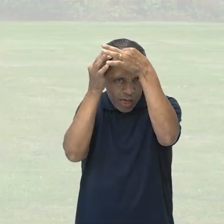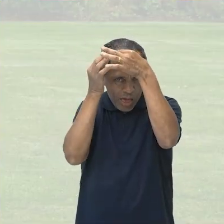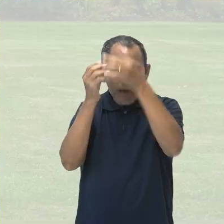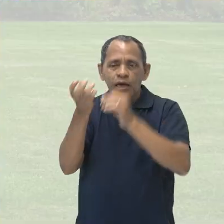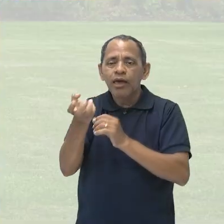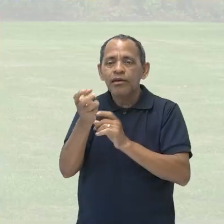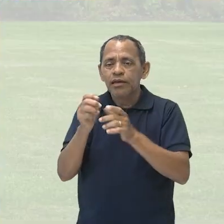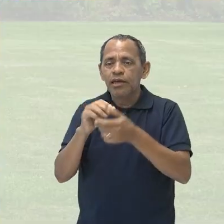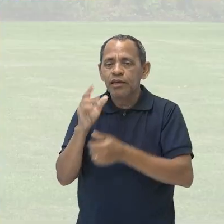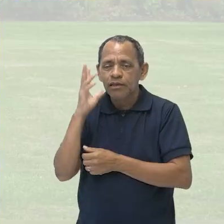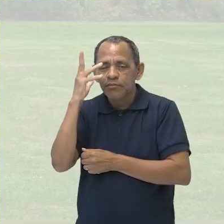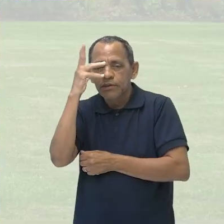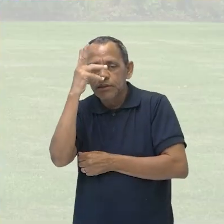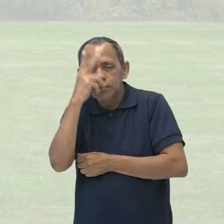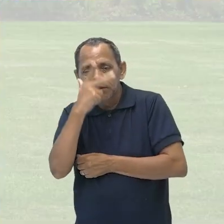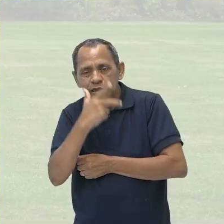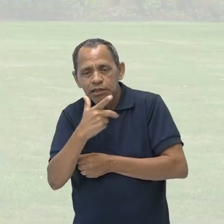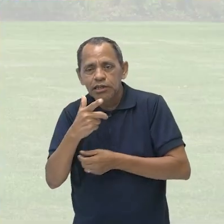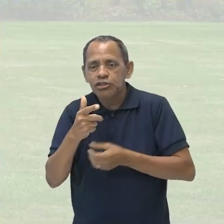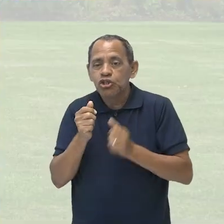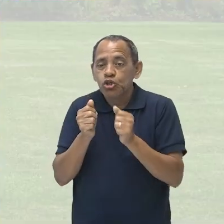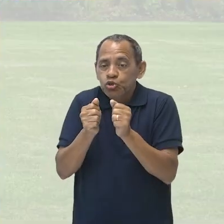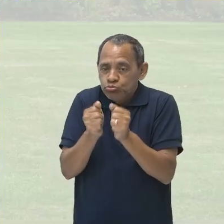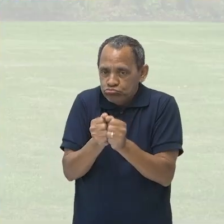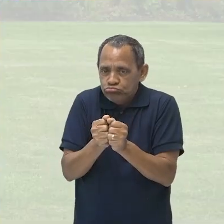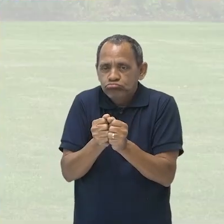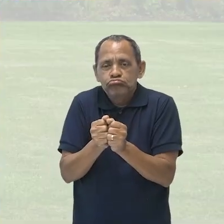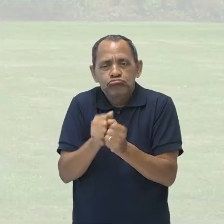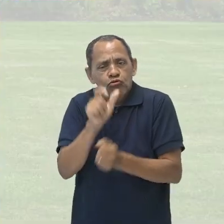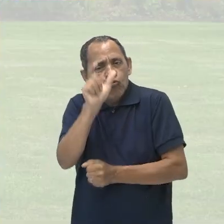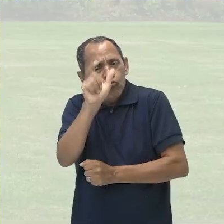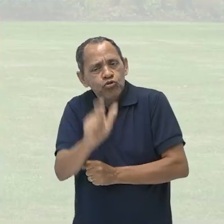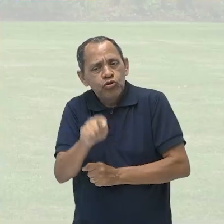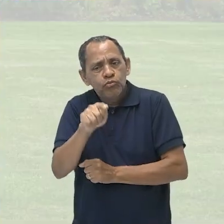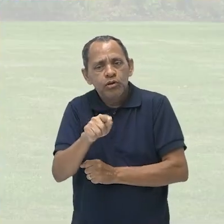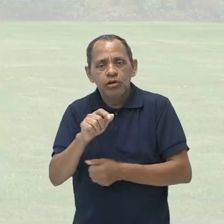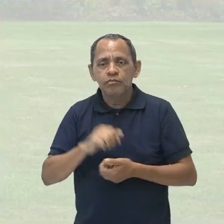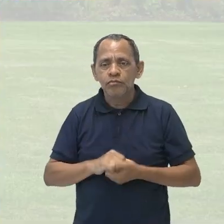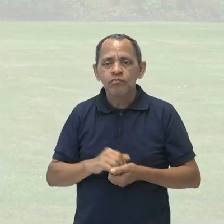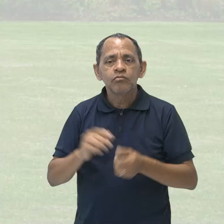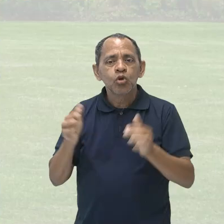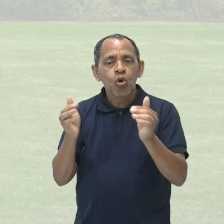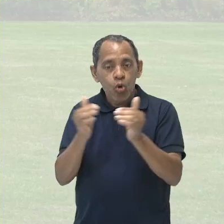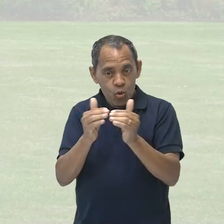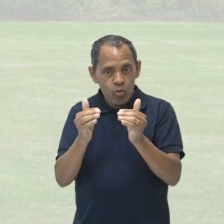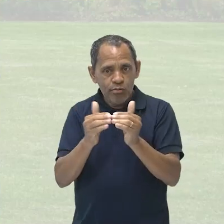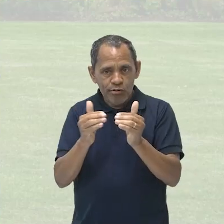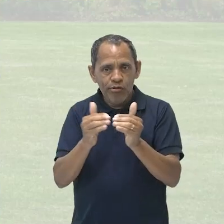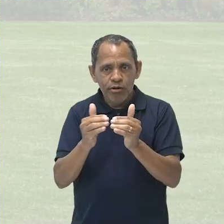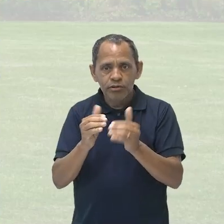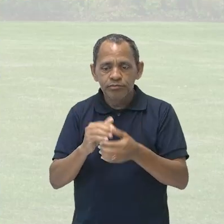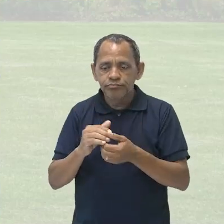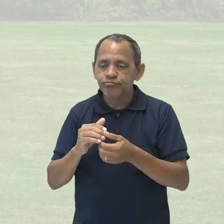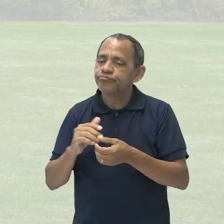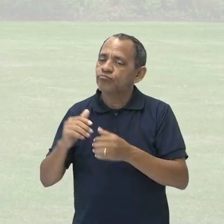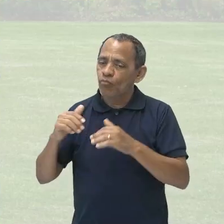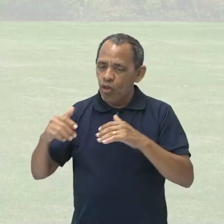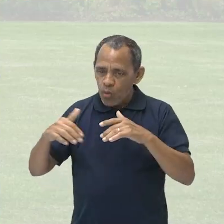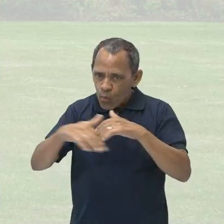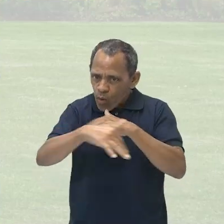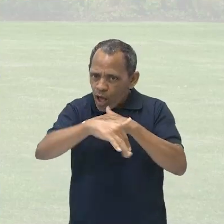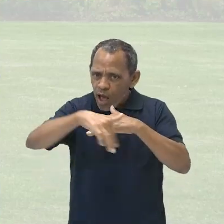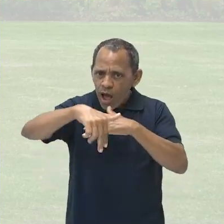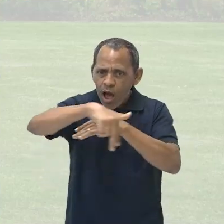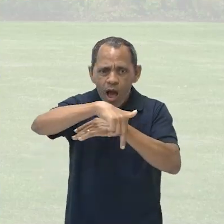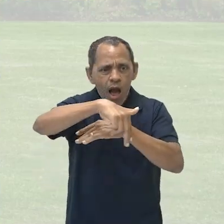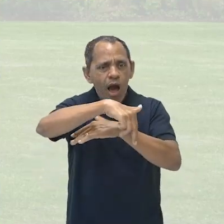beleza esteja ali presente junto com vocês, né? Então concordam comigo que passar por um ambiente, por um jardim,